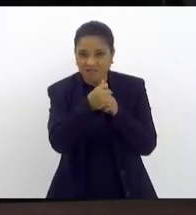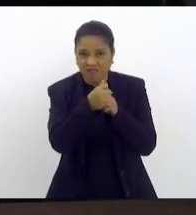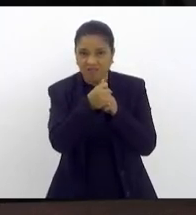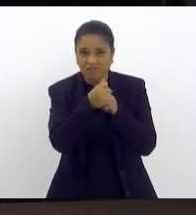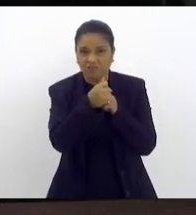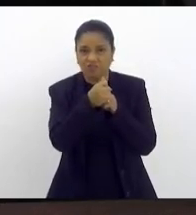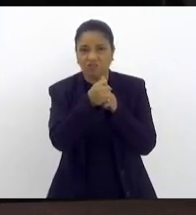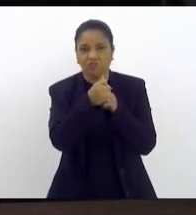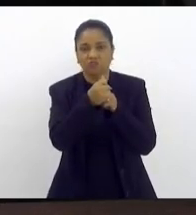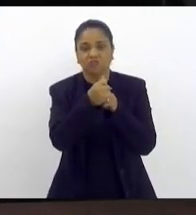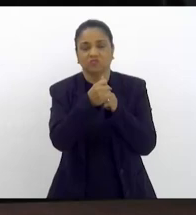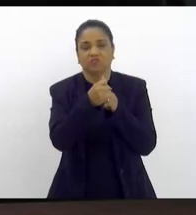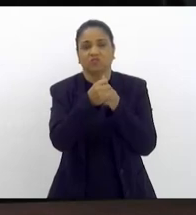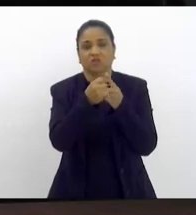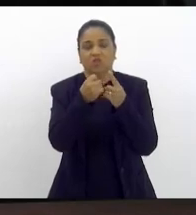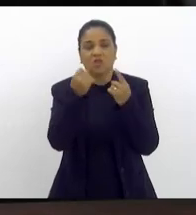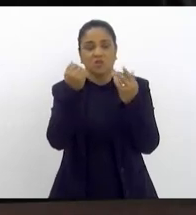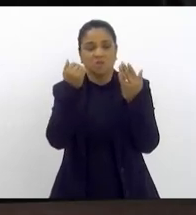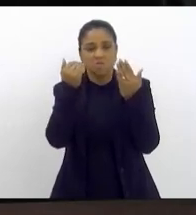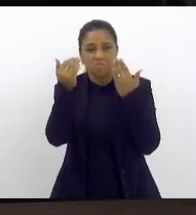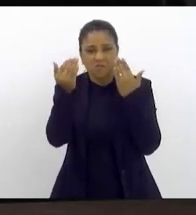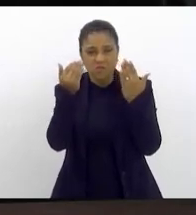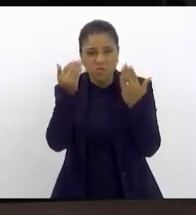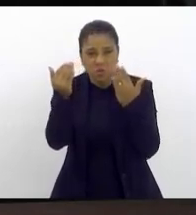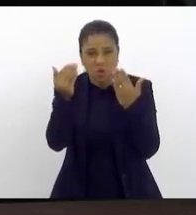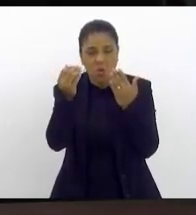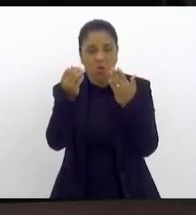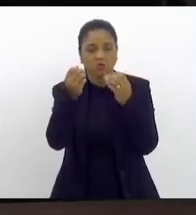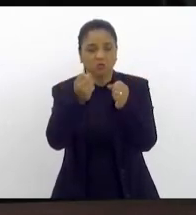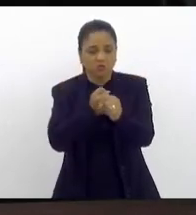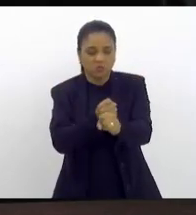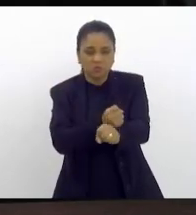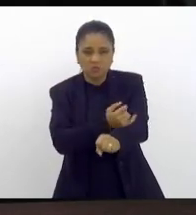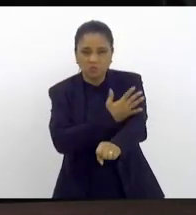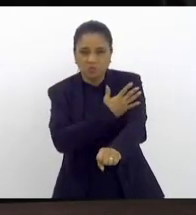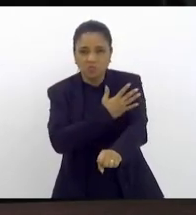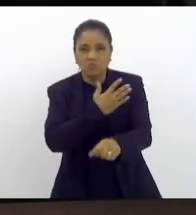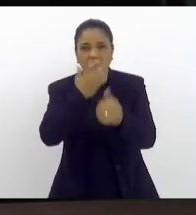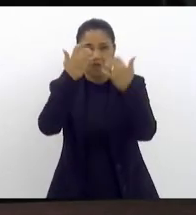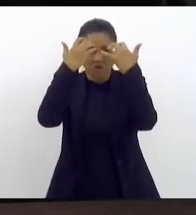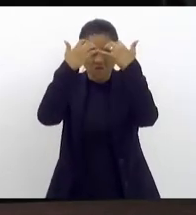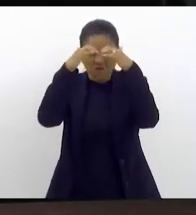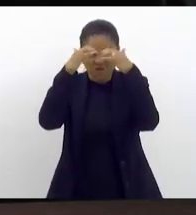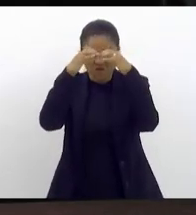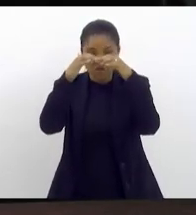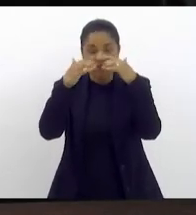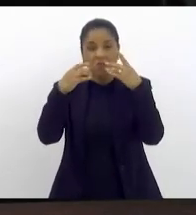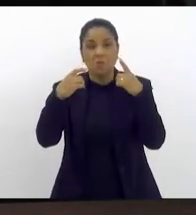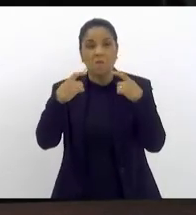emocional mental físico e que